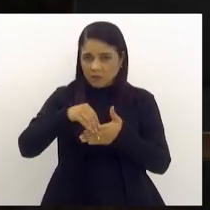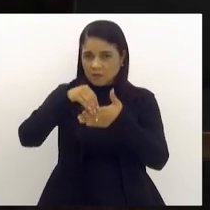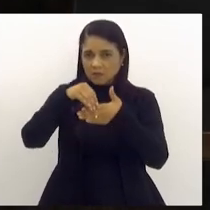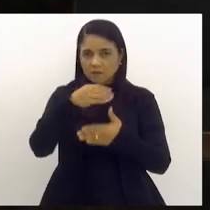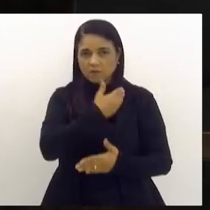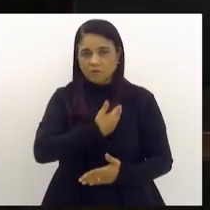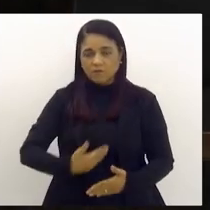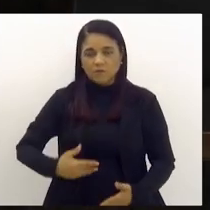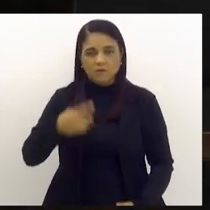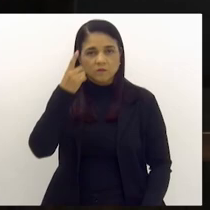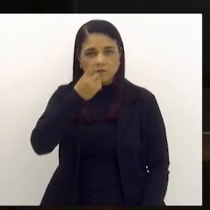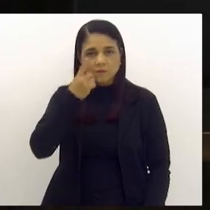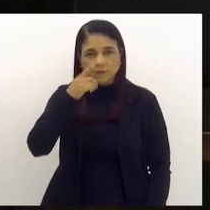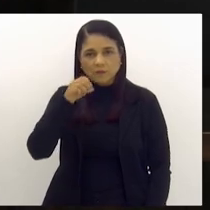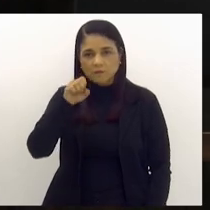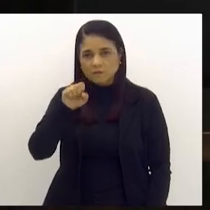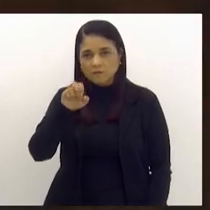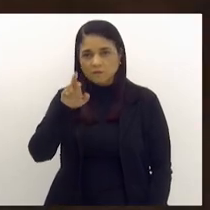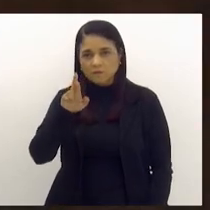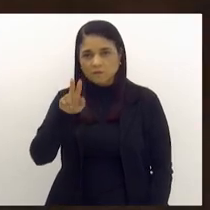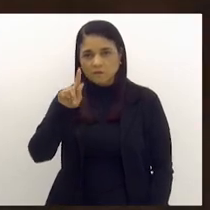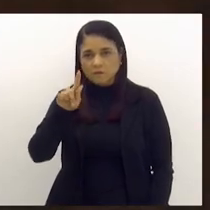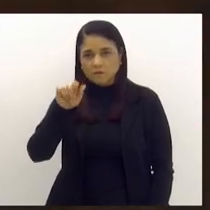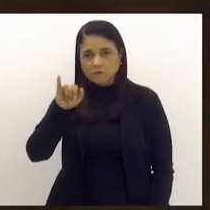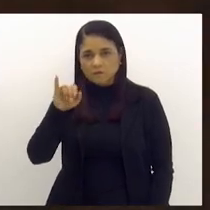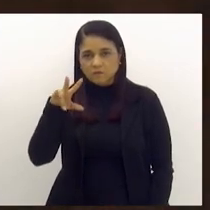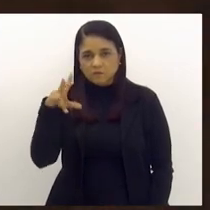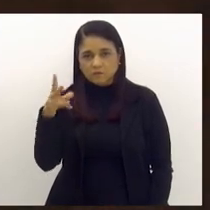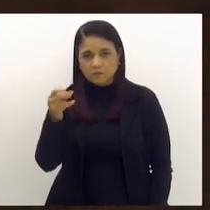governo, deputado doutor Serginho.